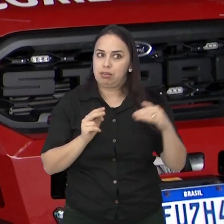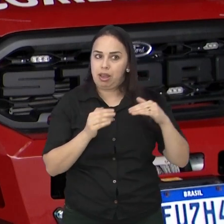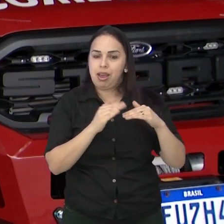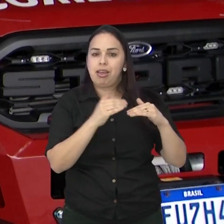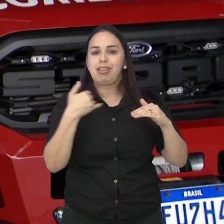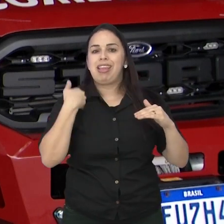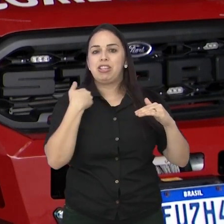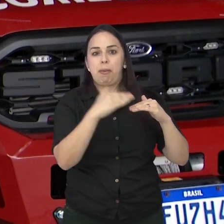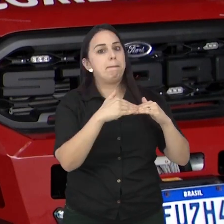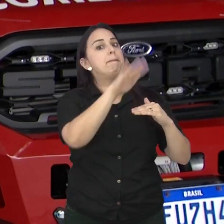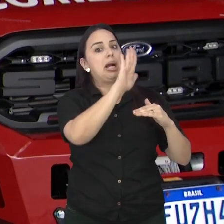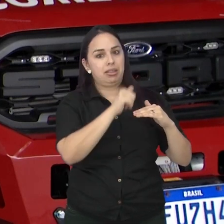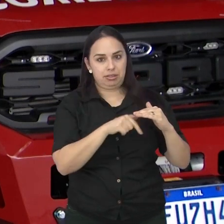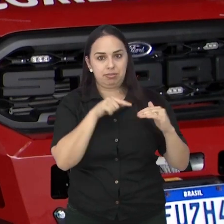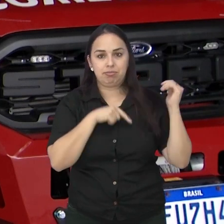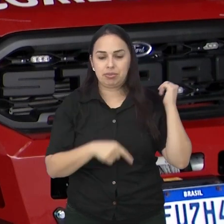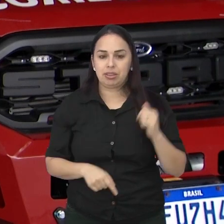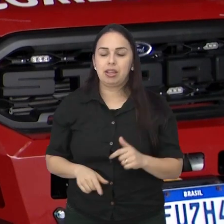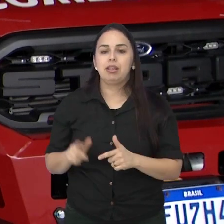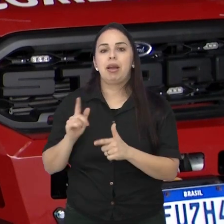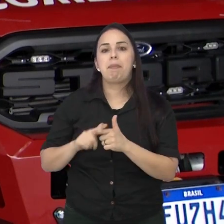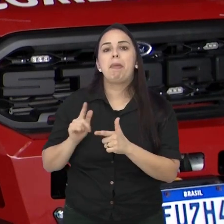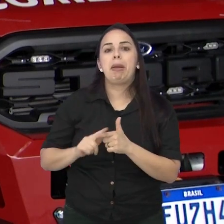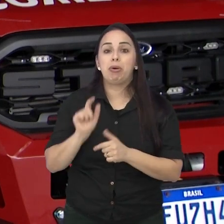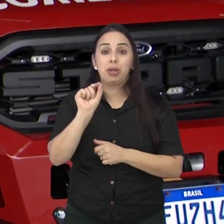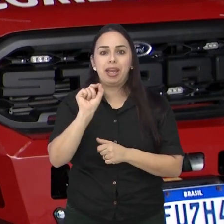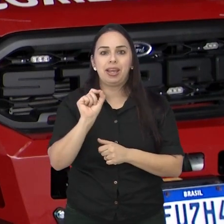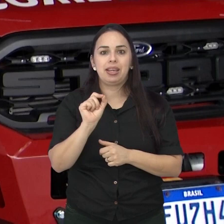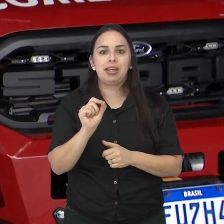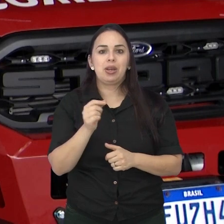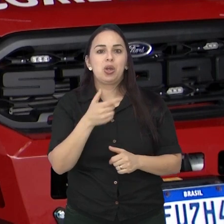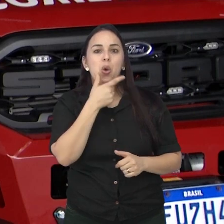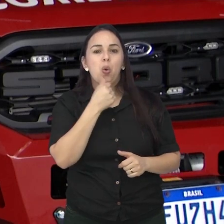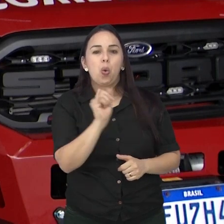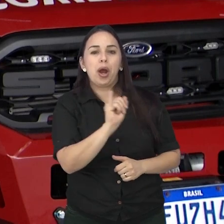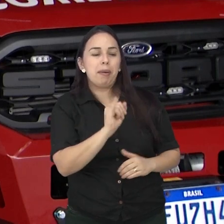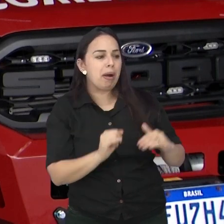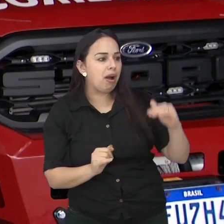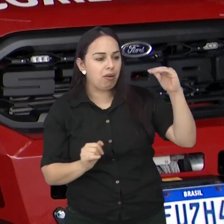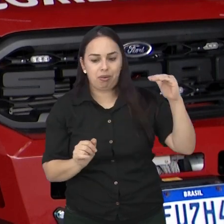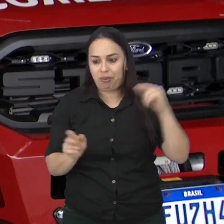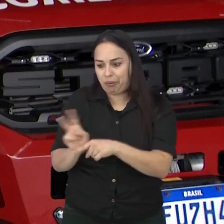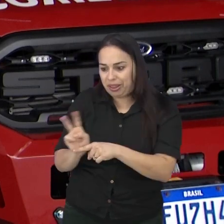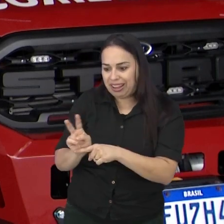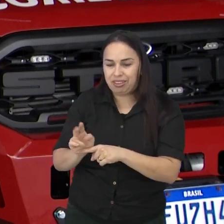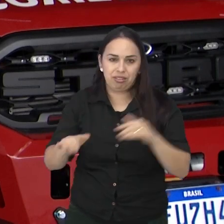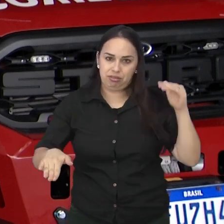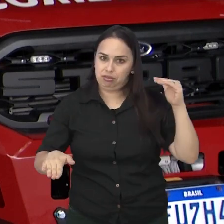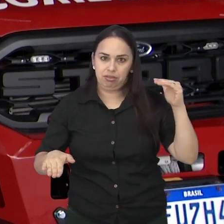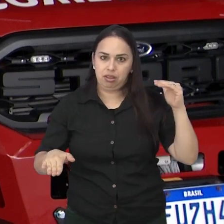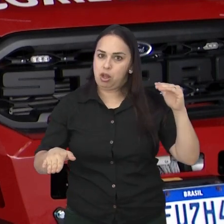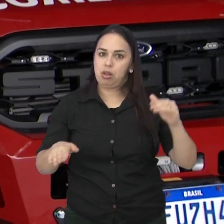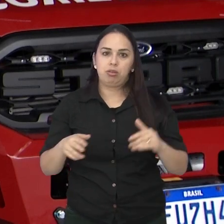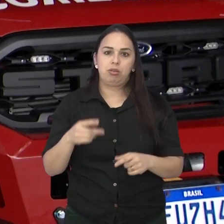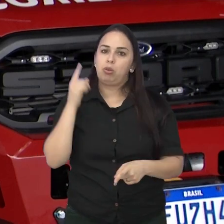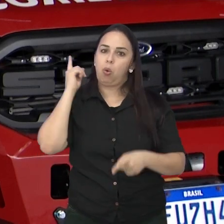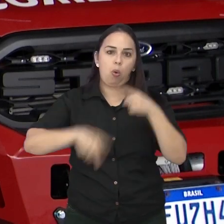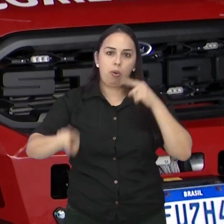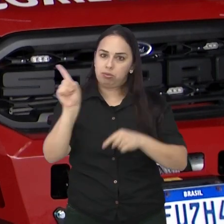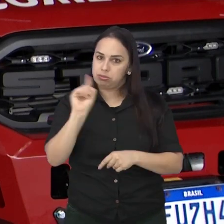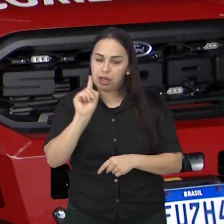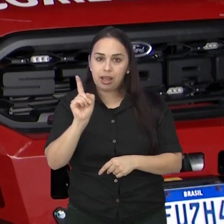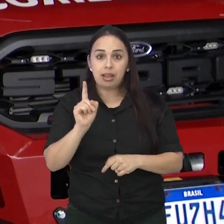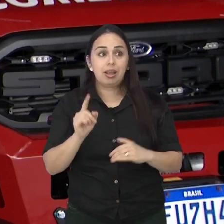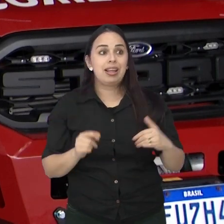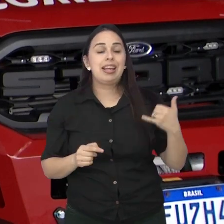maior de idade. Então, assim, tem aquele problema do irmão maiorzinho cuidar do menorzinho, não é o adequado. Então, sempre tem que